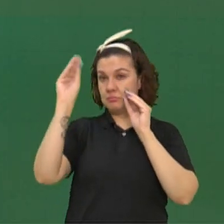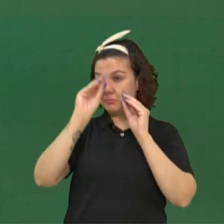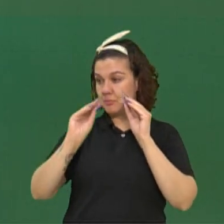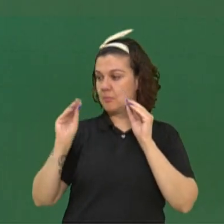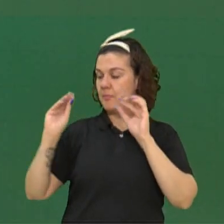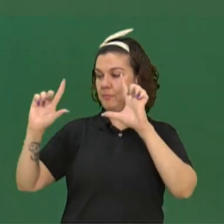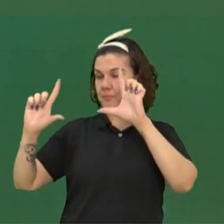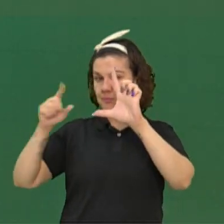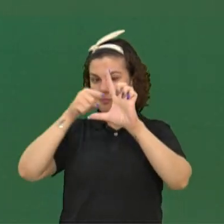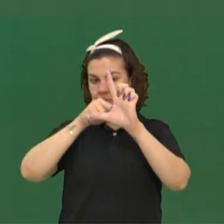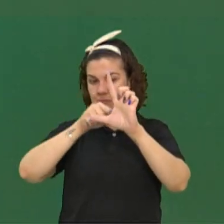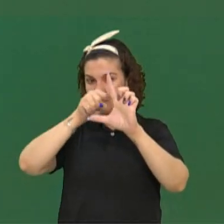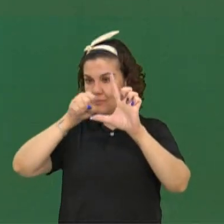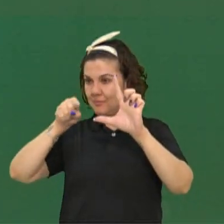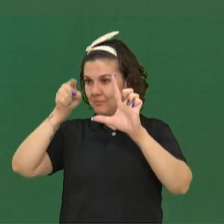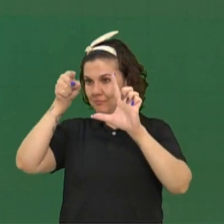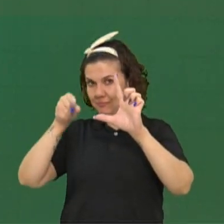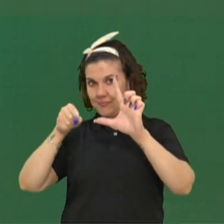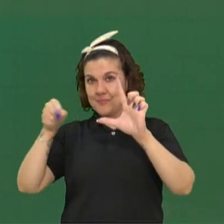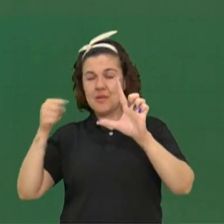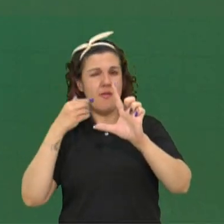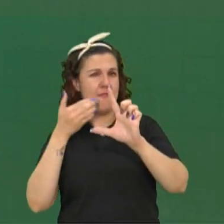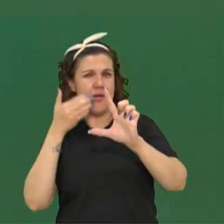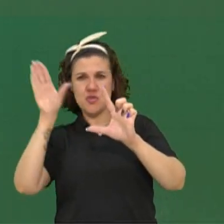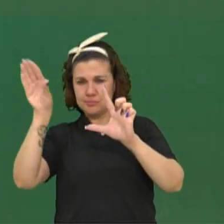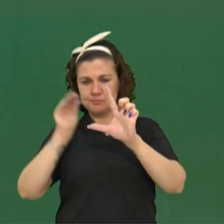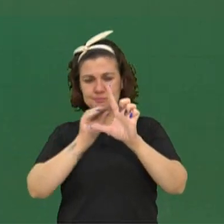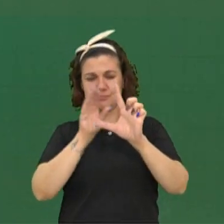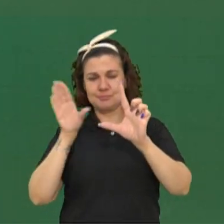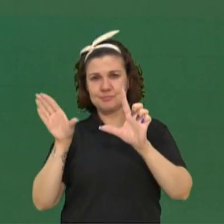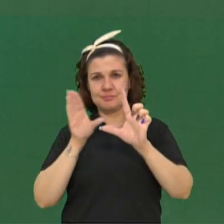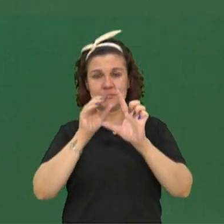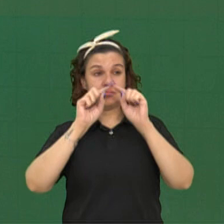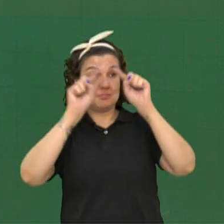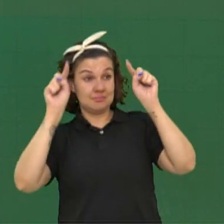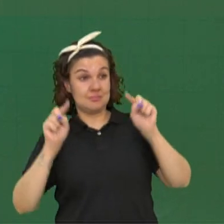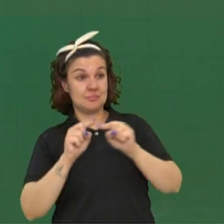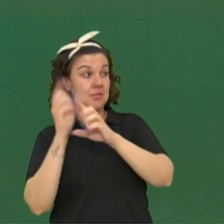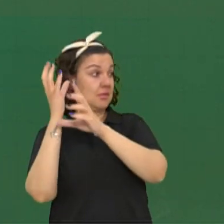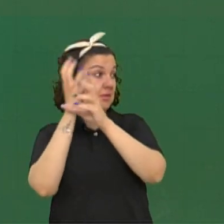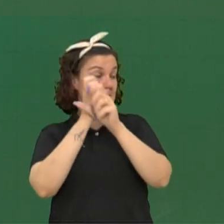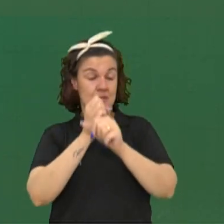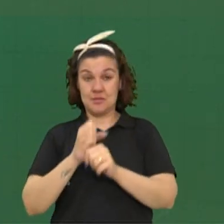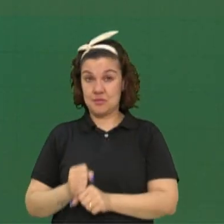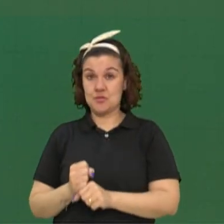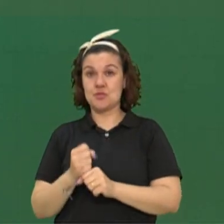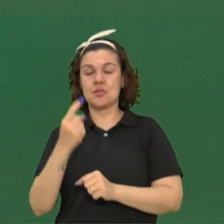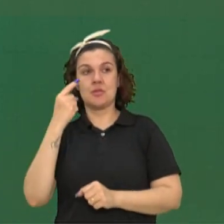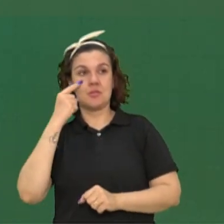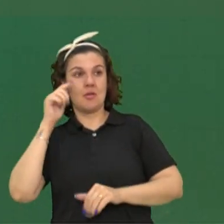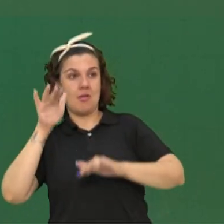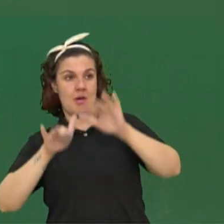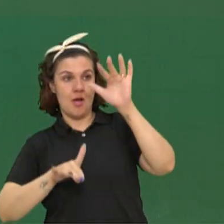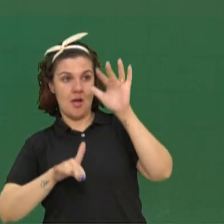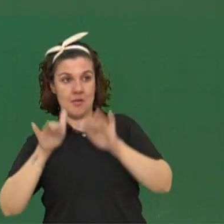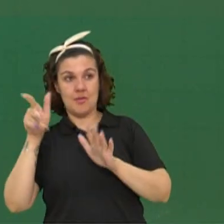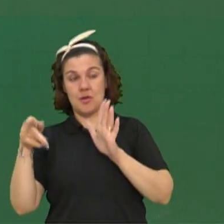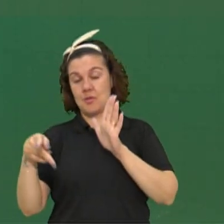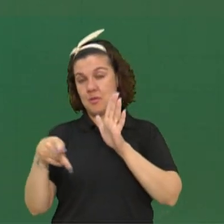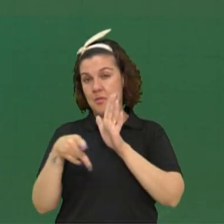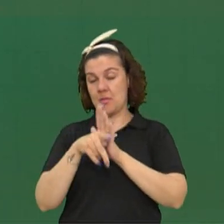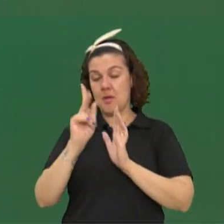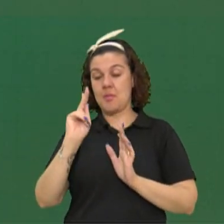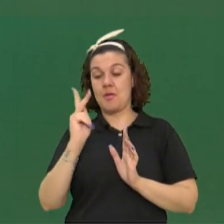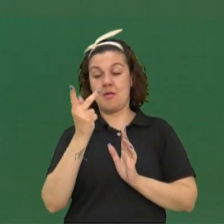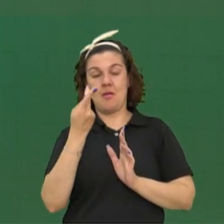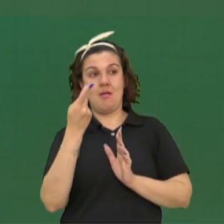no nosso exercício lá no gráfico. Fazendo a continha aqui, eu vou ter que a variação da entalpia de